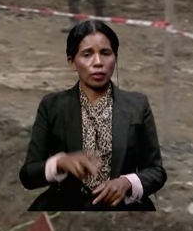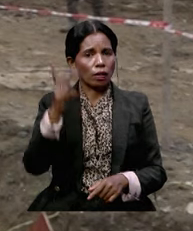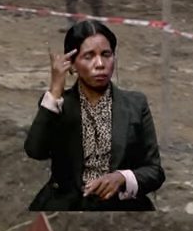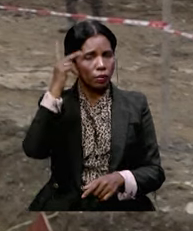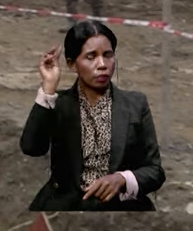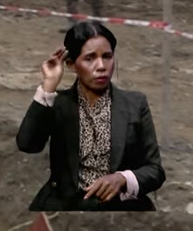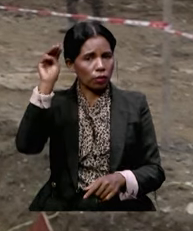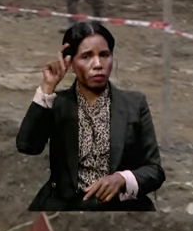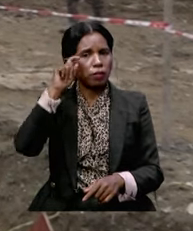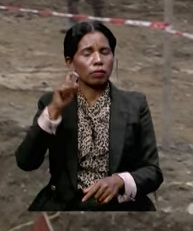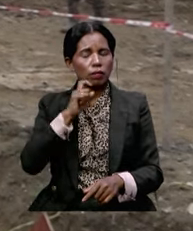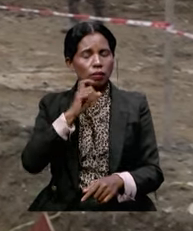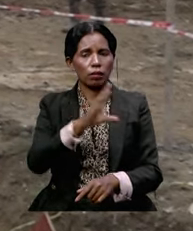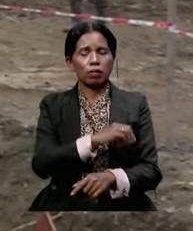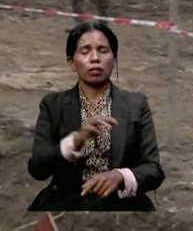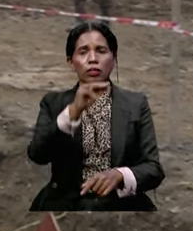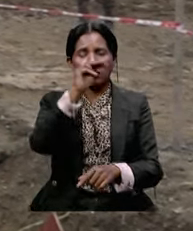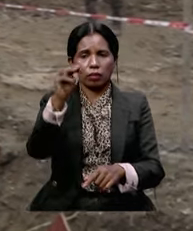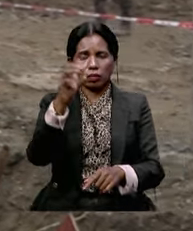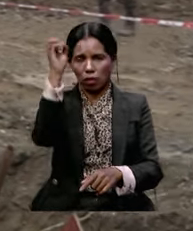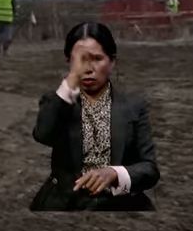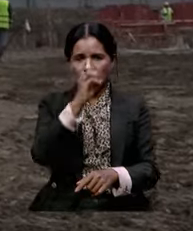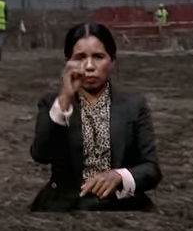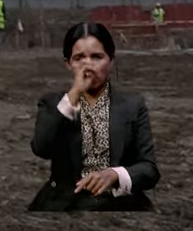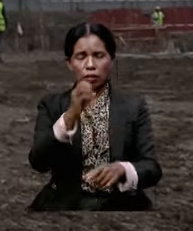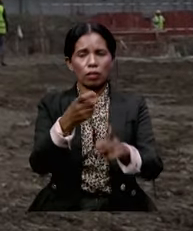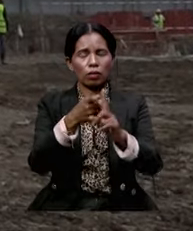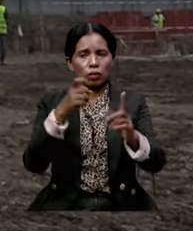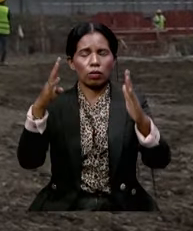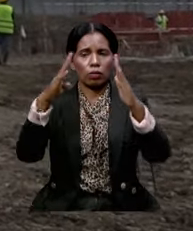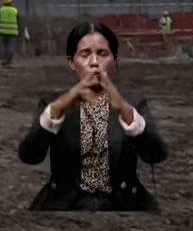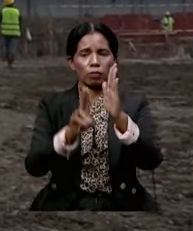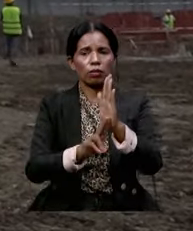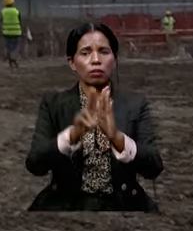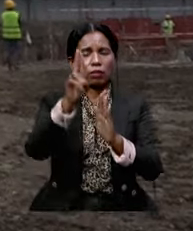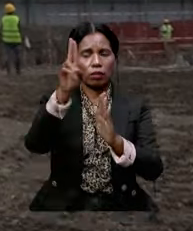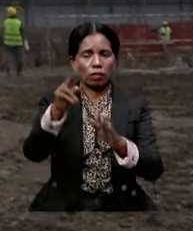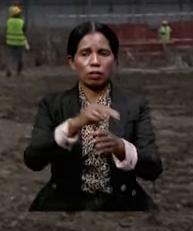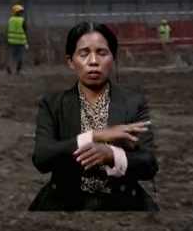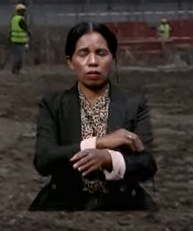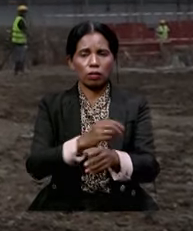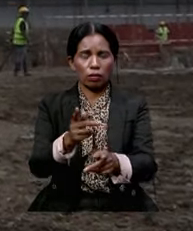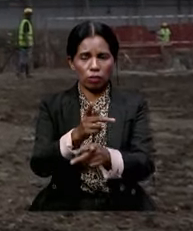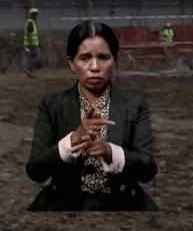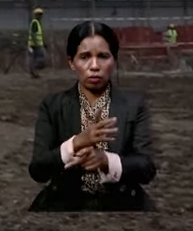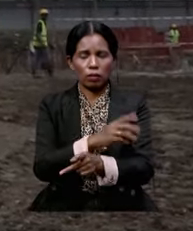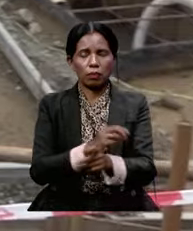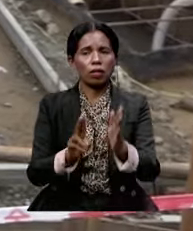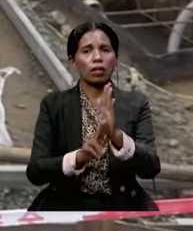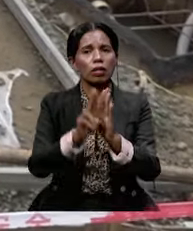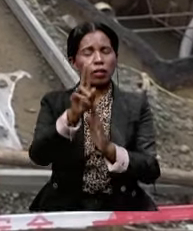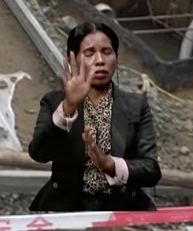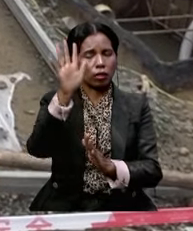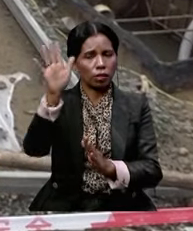Primeiro-ministro Kairala Xanana Guzmão, segunda, né, observa direita à construção sala pediátrica na Unidade de Cuidado Intensivo Andar Lima e